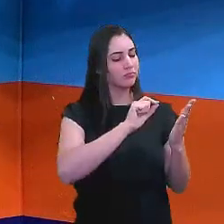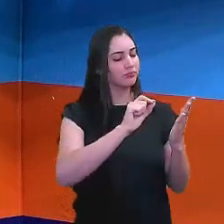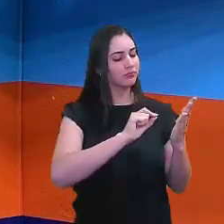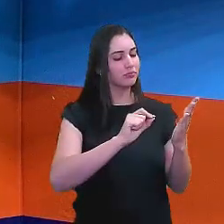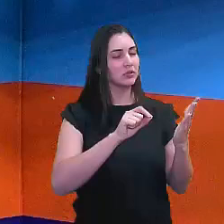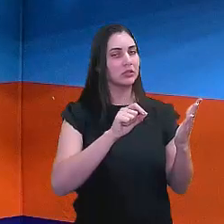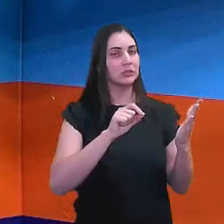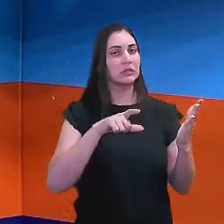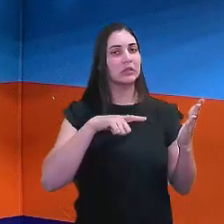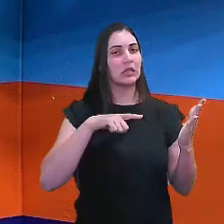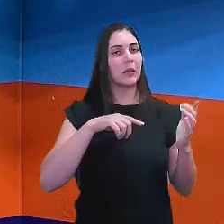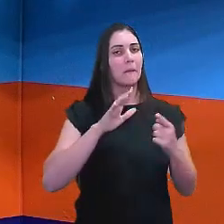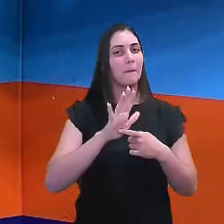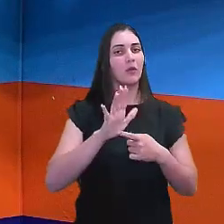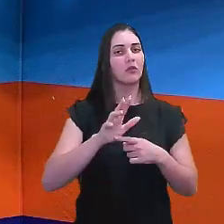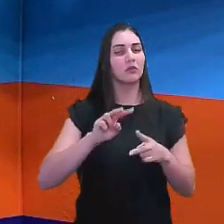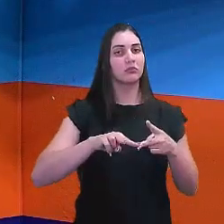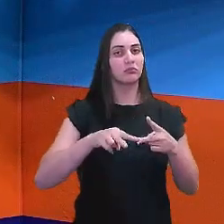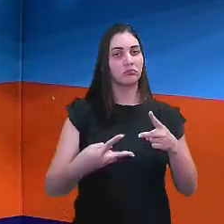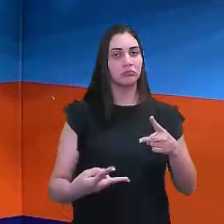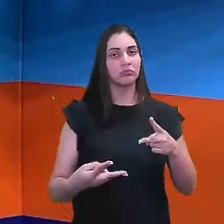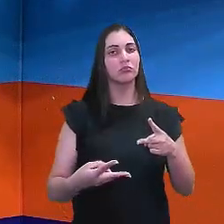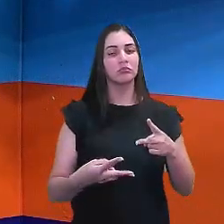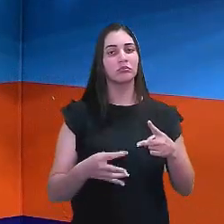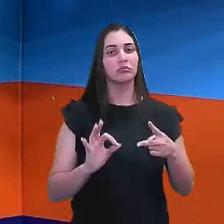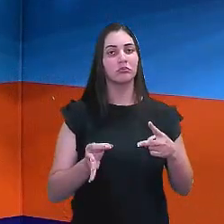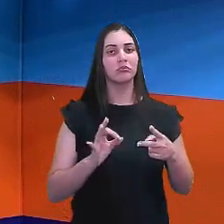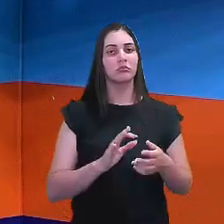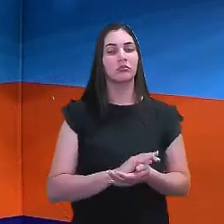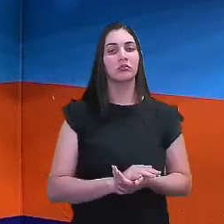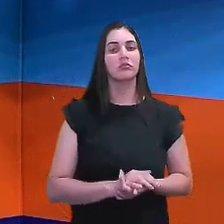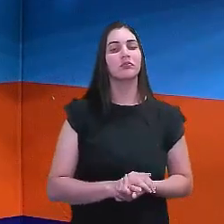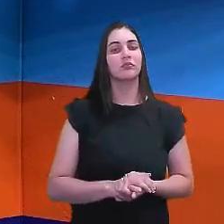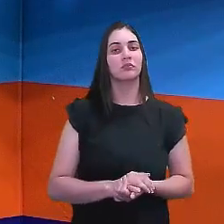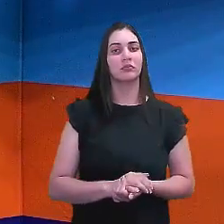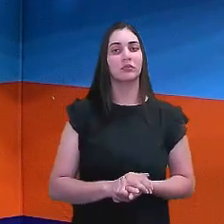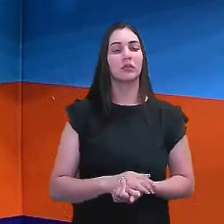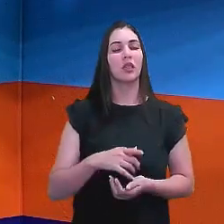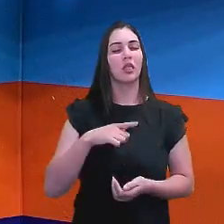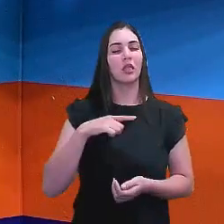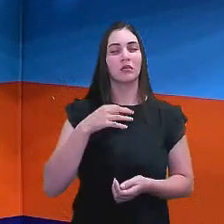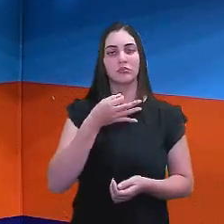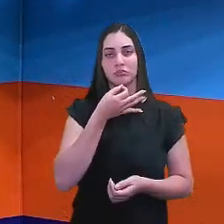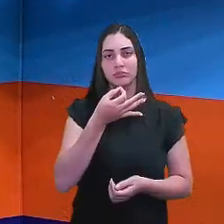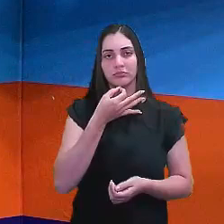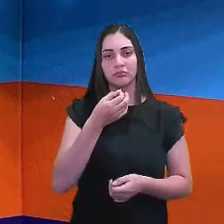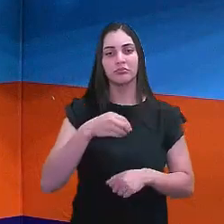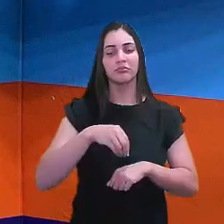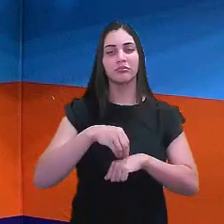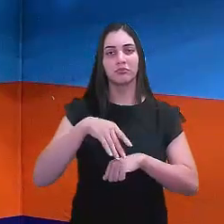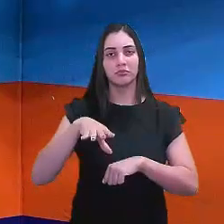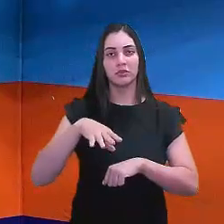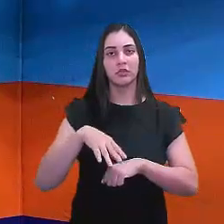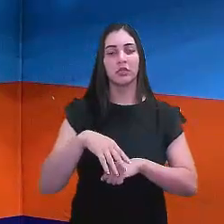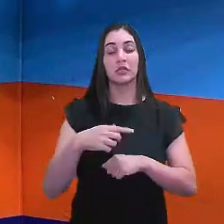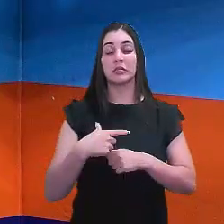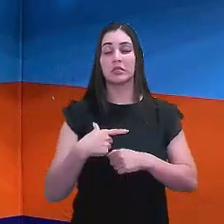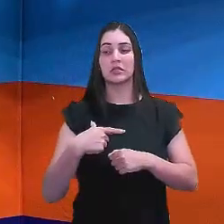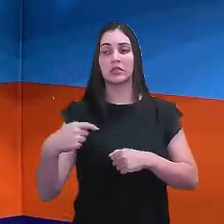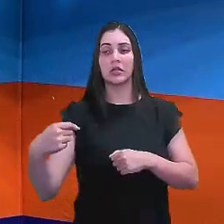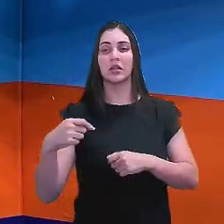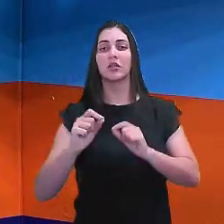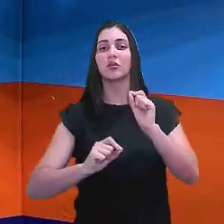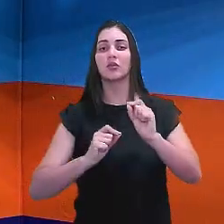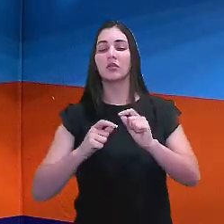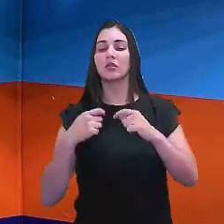sinalizando se tem nele transgênicos, né? Então, fica essa dica até para que você saia justamente desse reino da